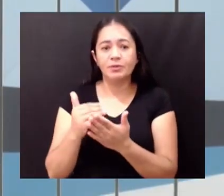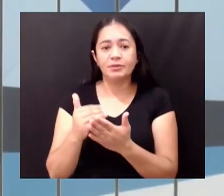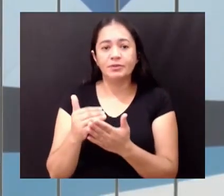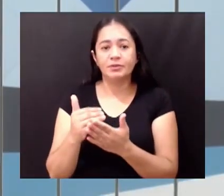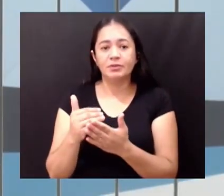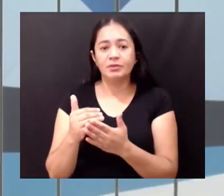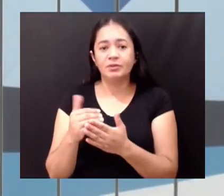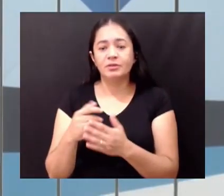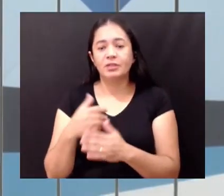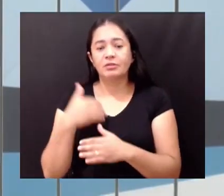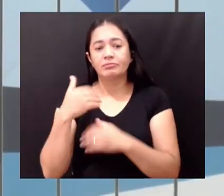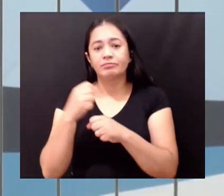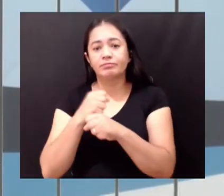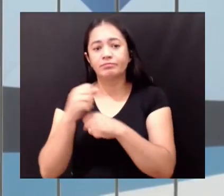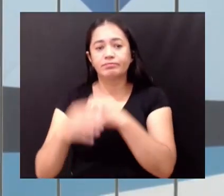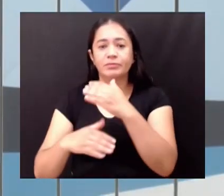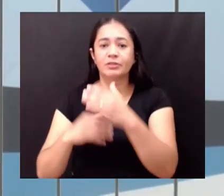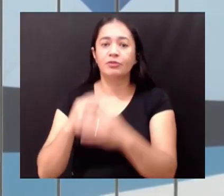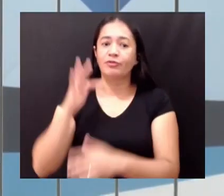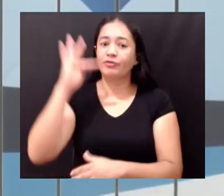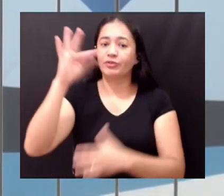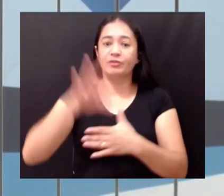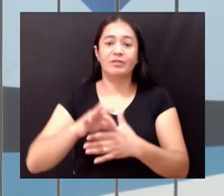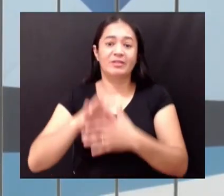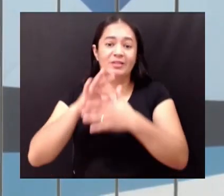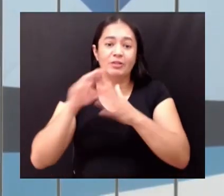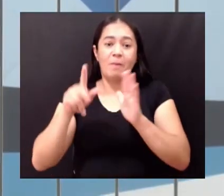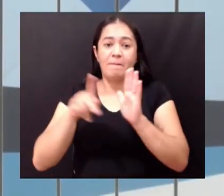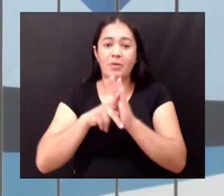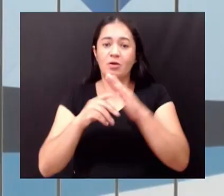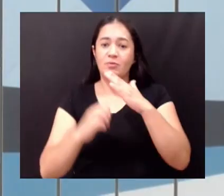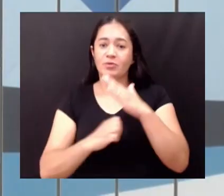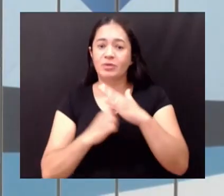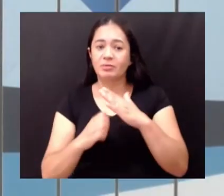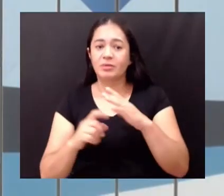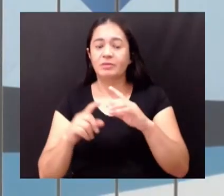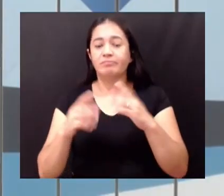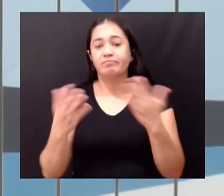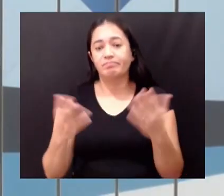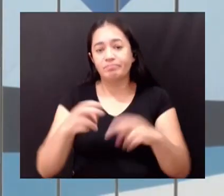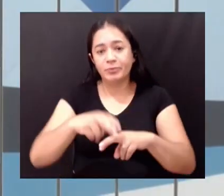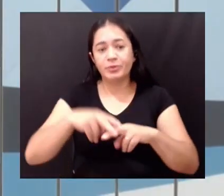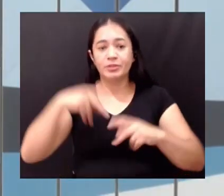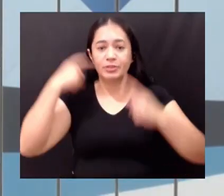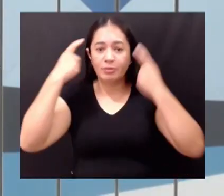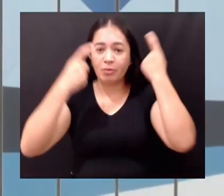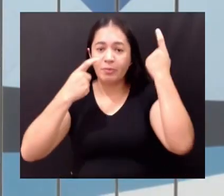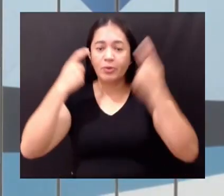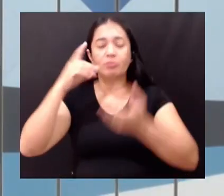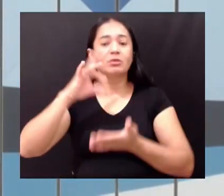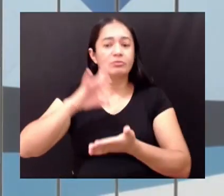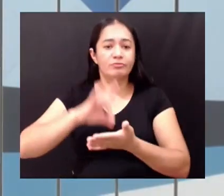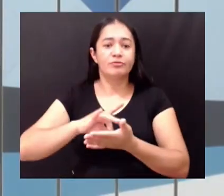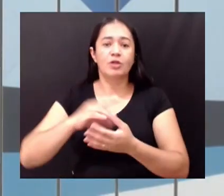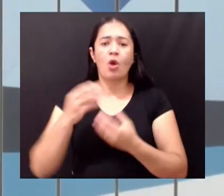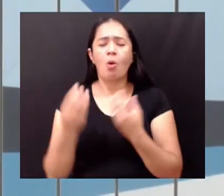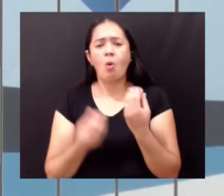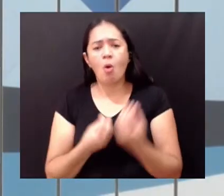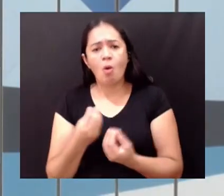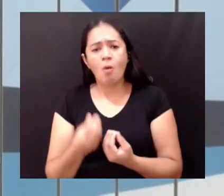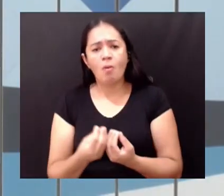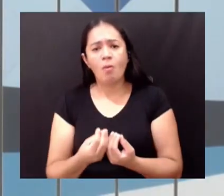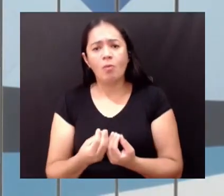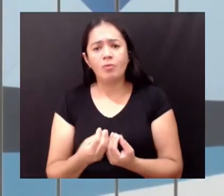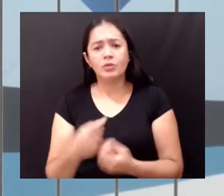ser os líderes dessas empresas. Então é uma preocupação real, né, das organizações de como é que a gente transforma, né,